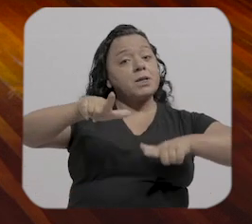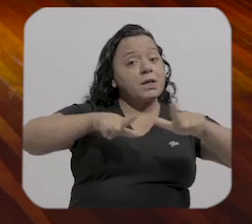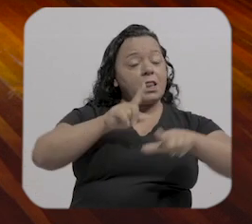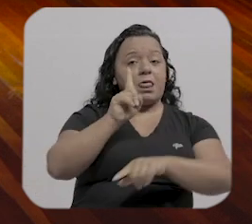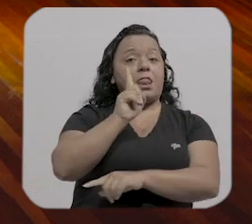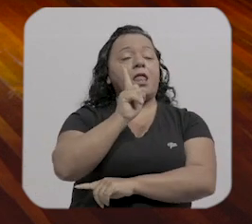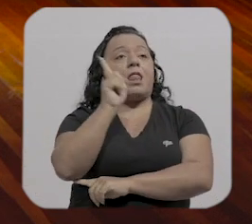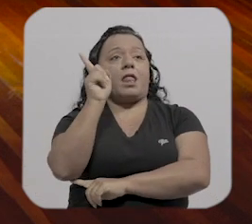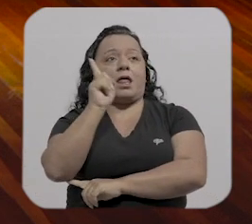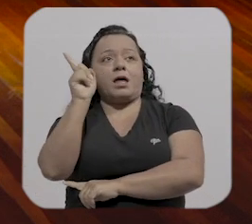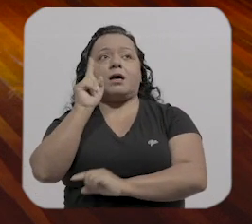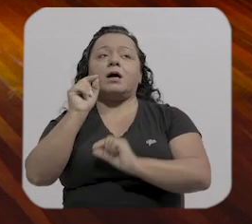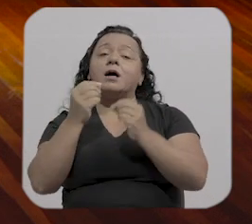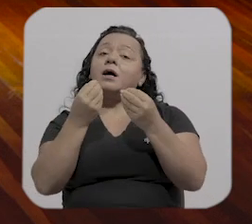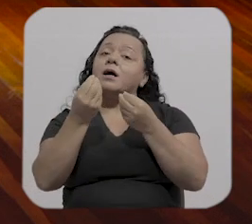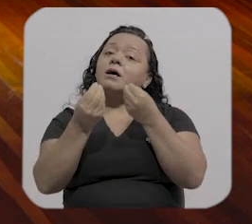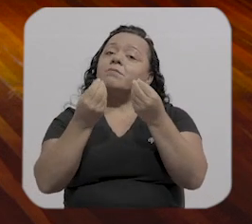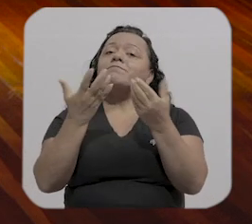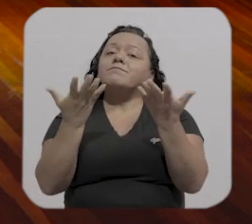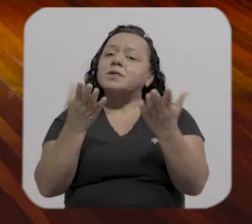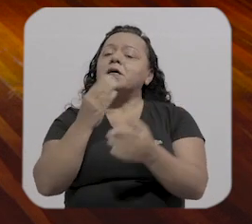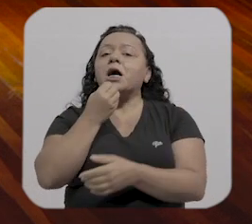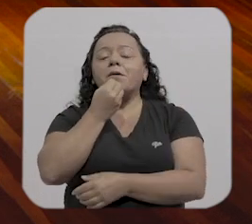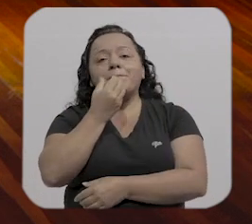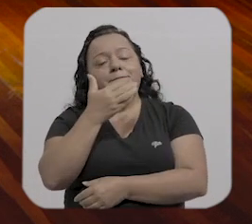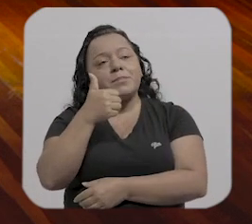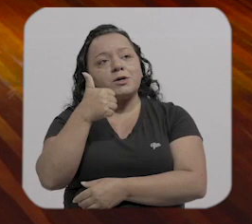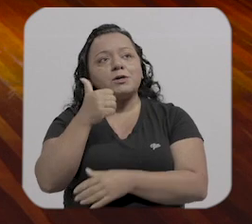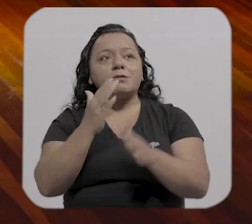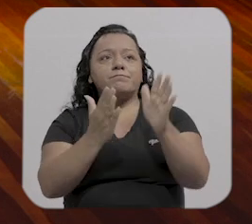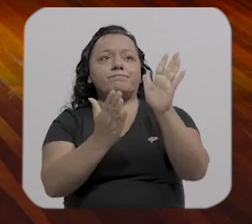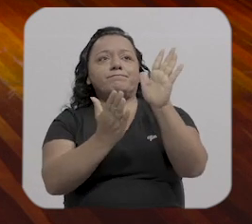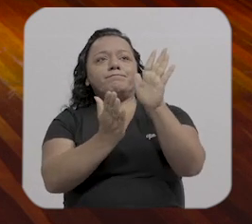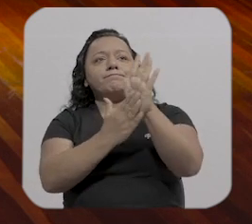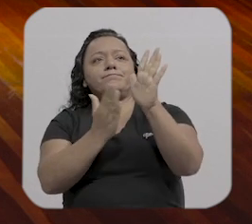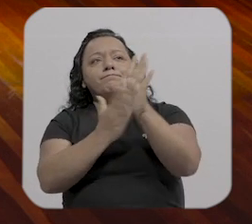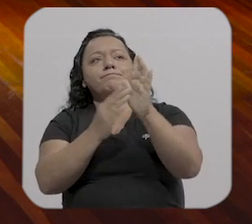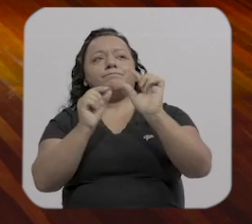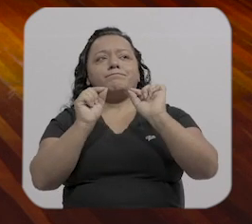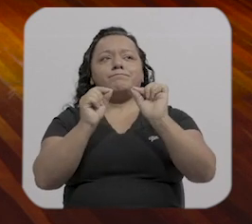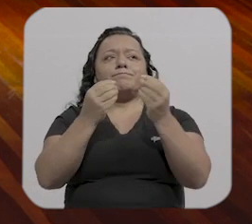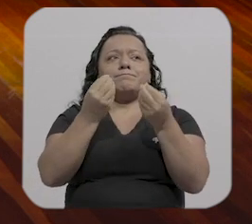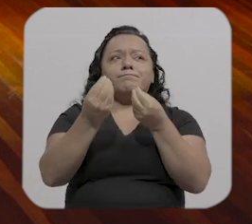proposta é trabalhar lá, né? Que bom, a proposta